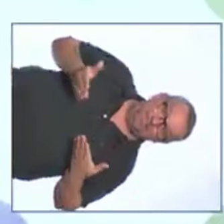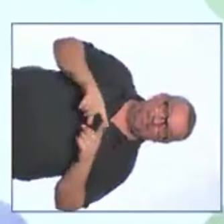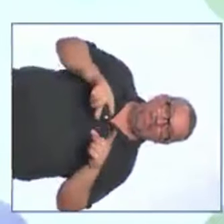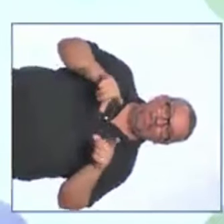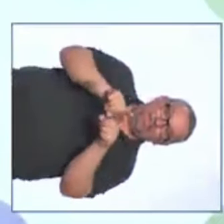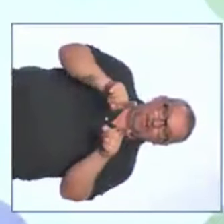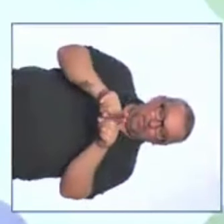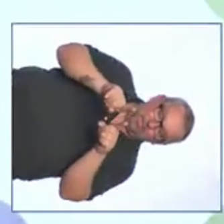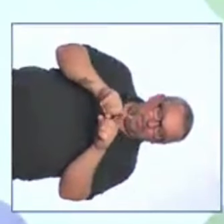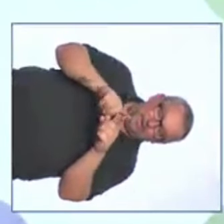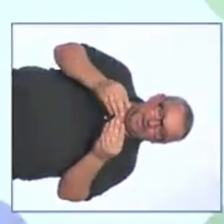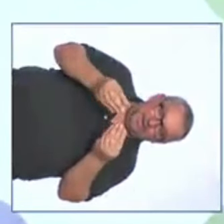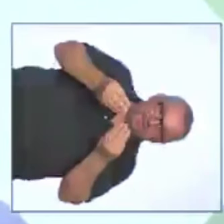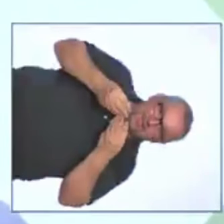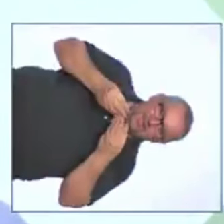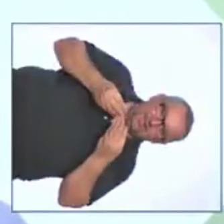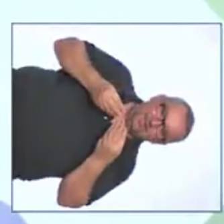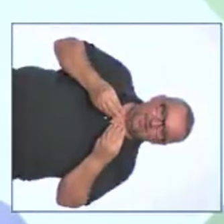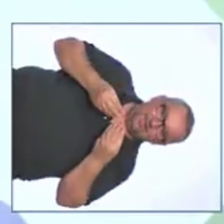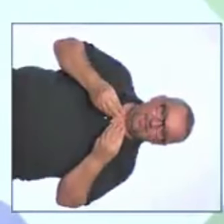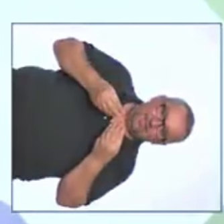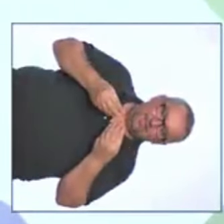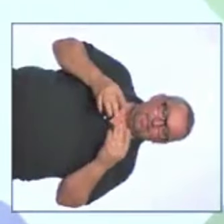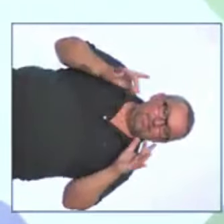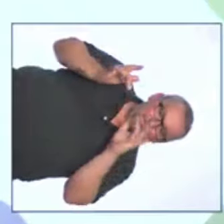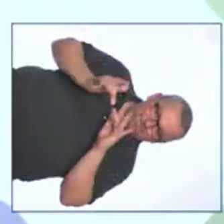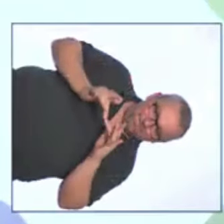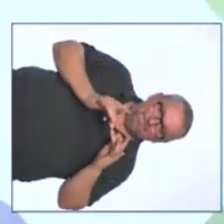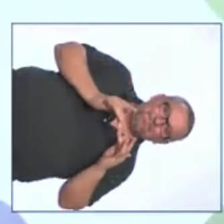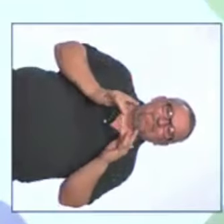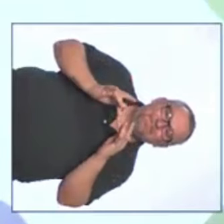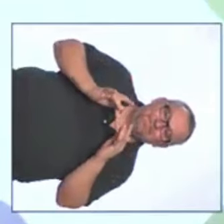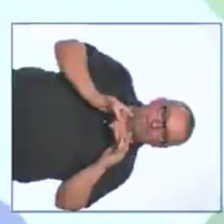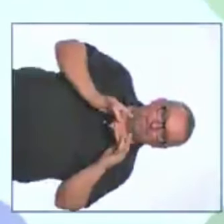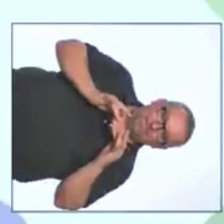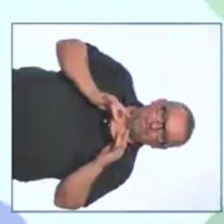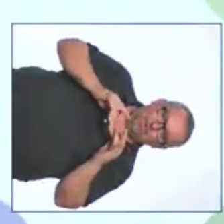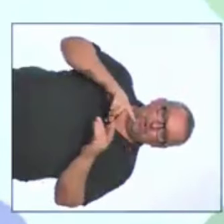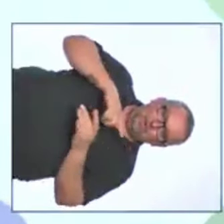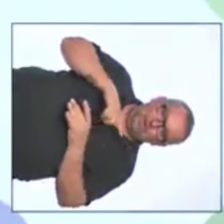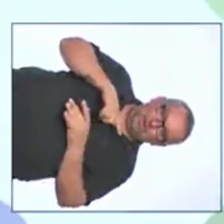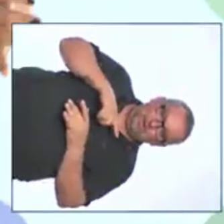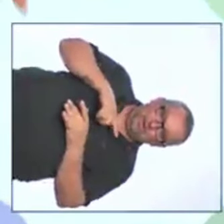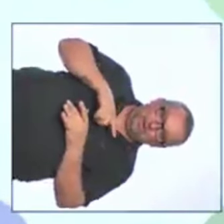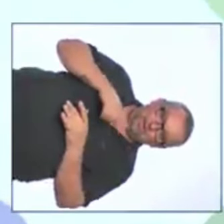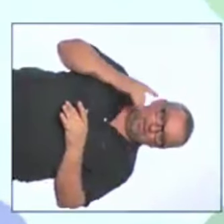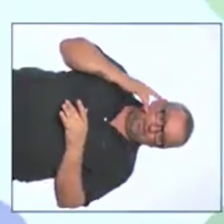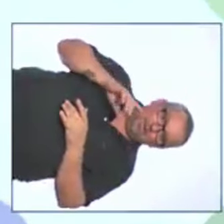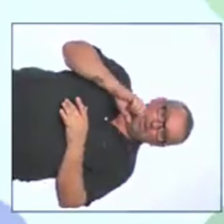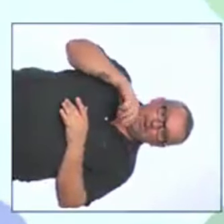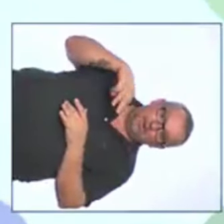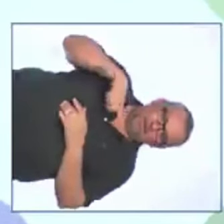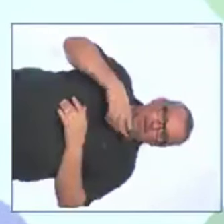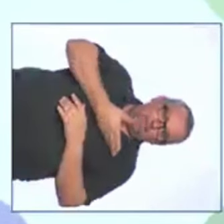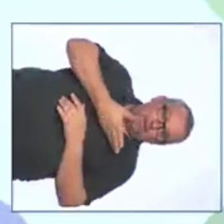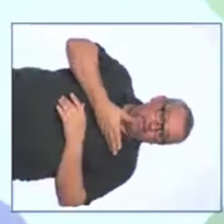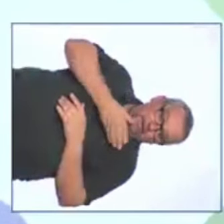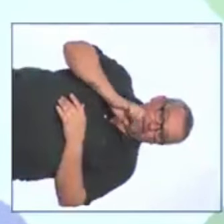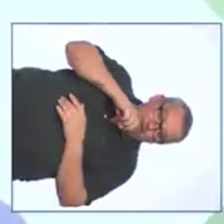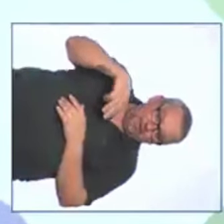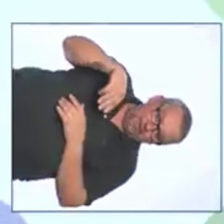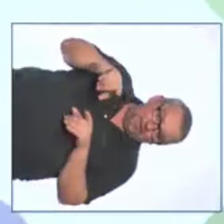também gera um relacionamento assim eu tenho vocês estão no ensino médio eu tenho uma amiga minha no ensino